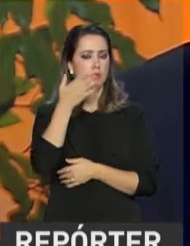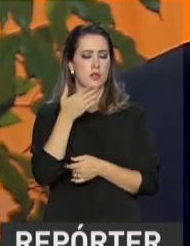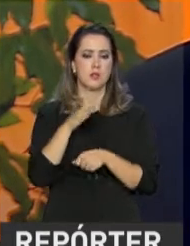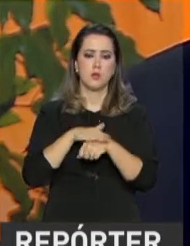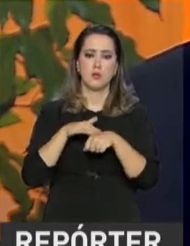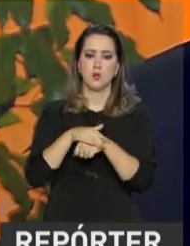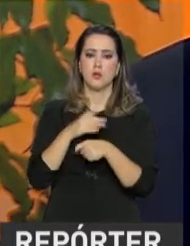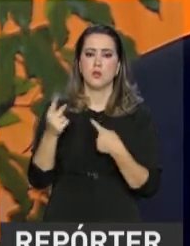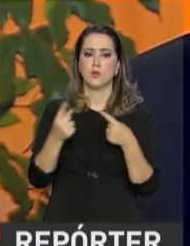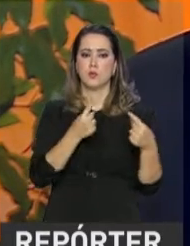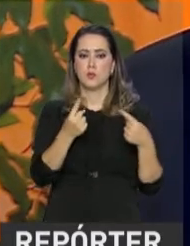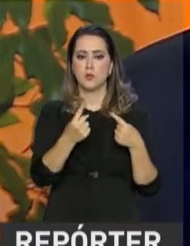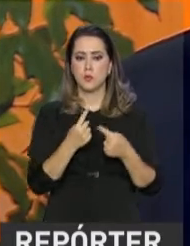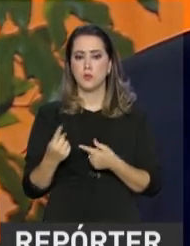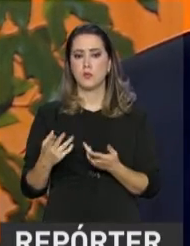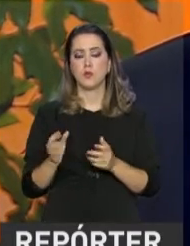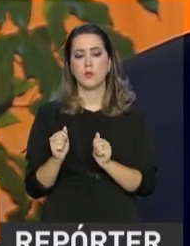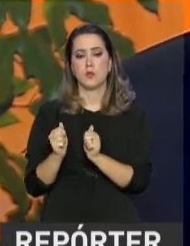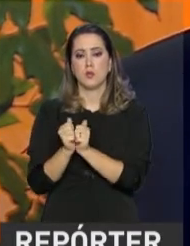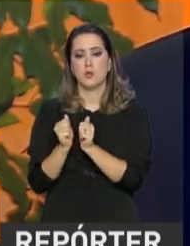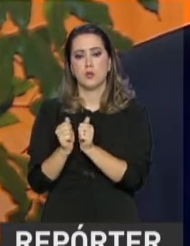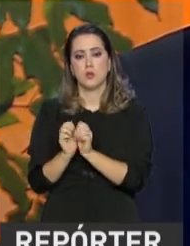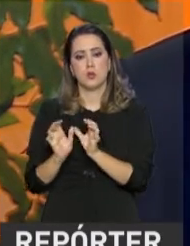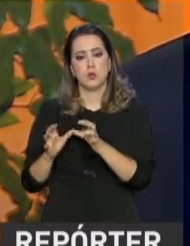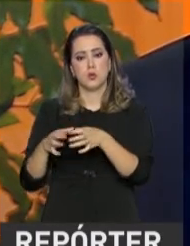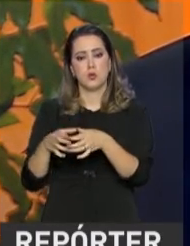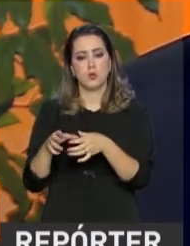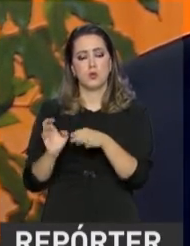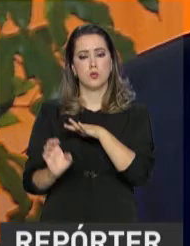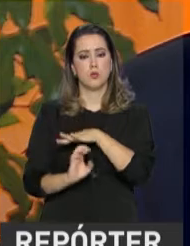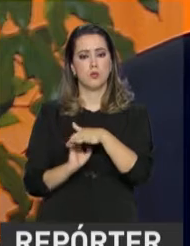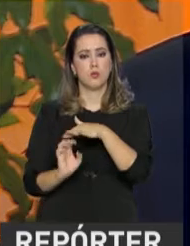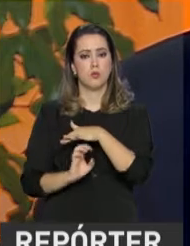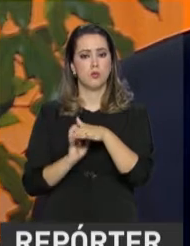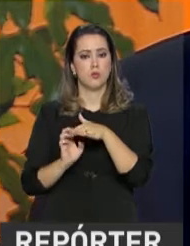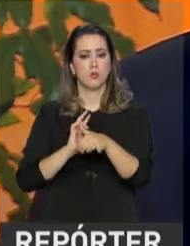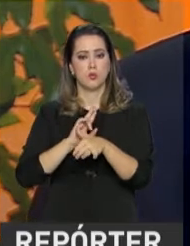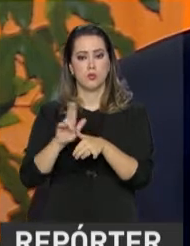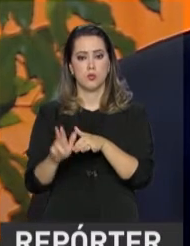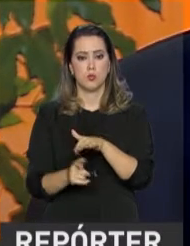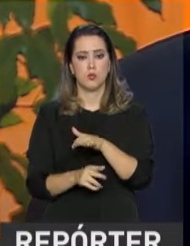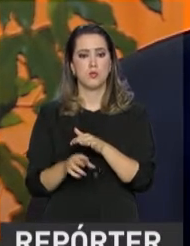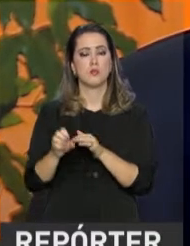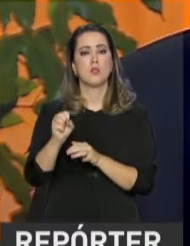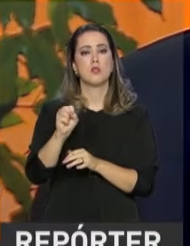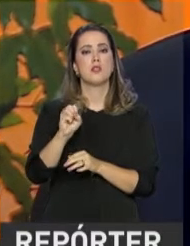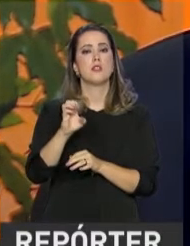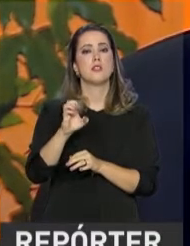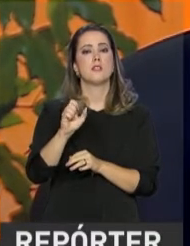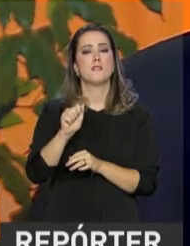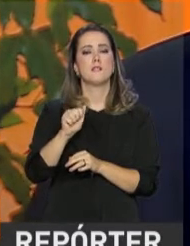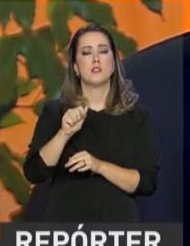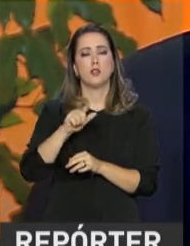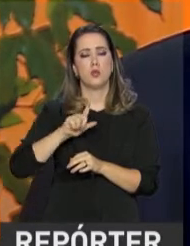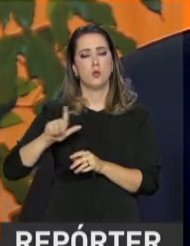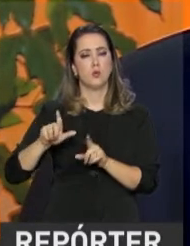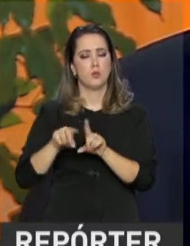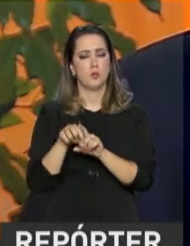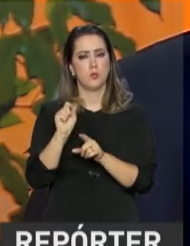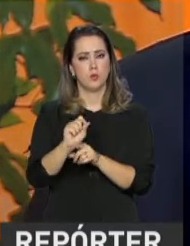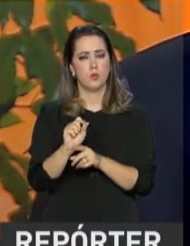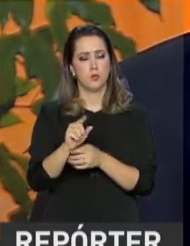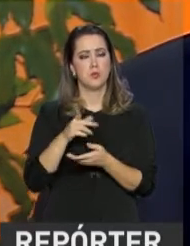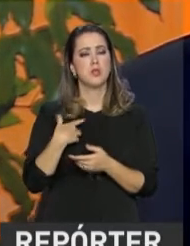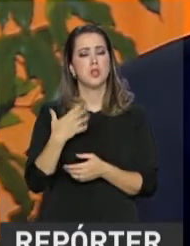uma 1 com o empresários e esse outro empresas que é estão